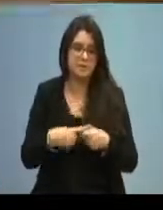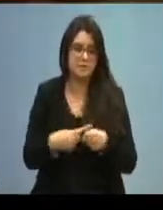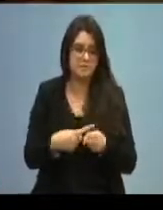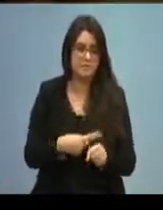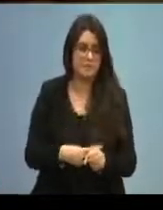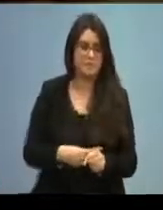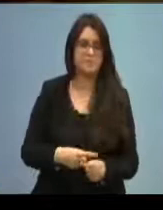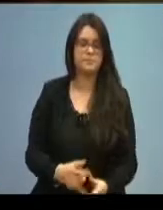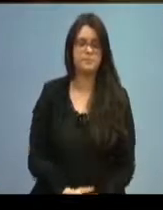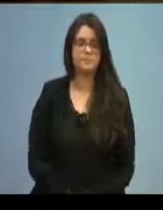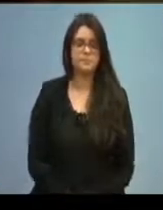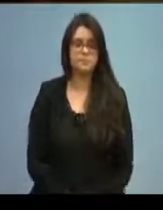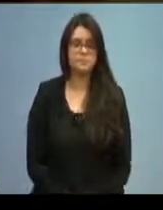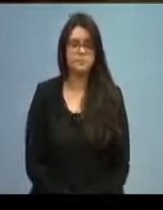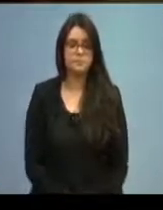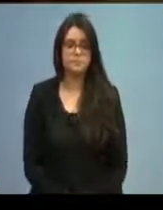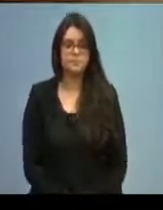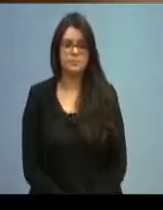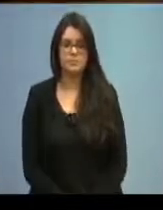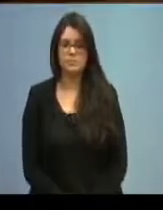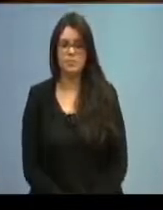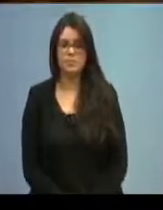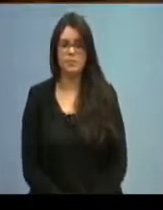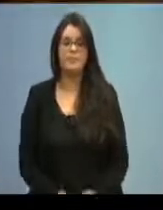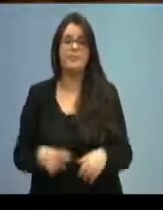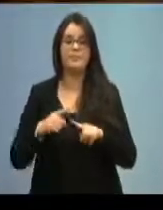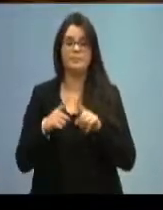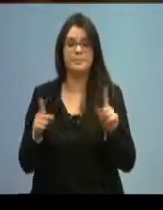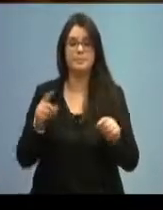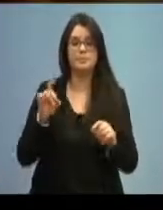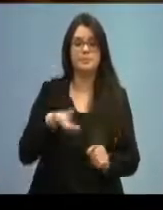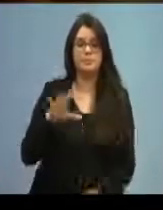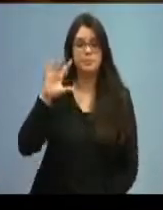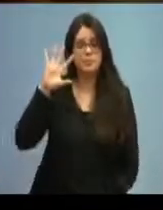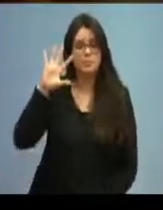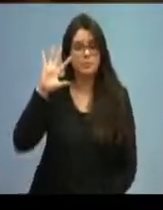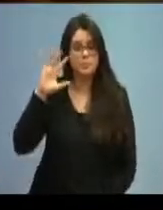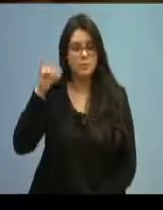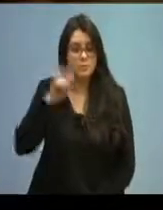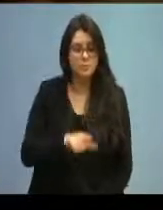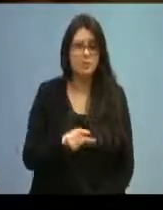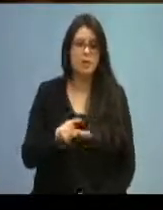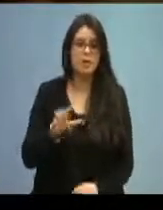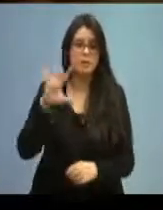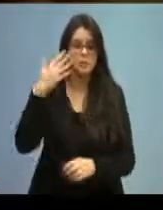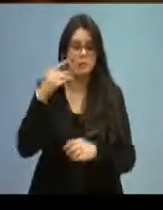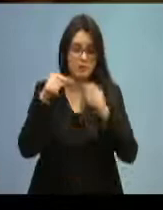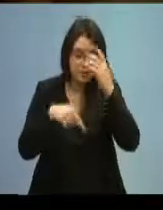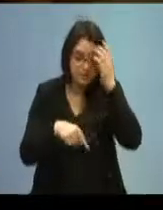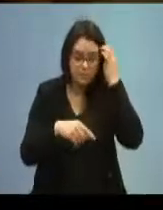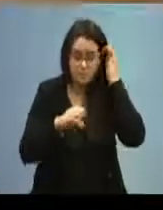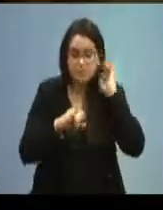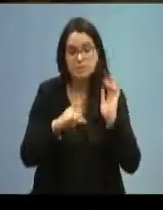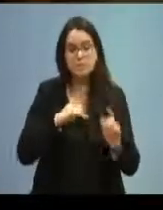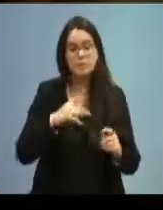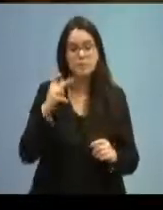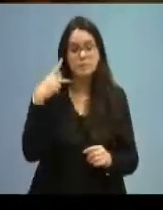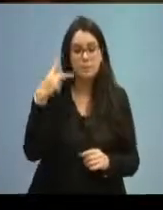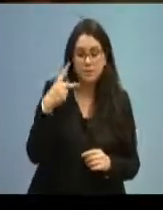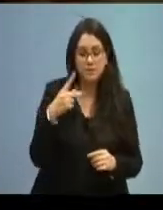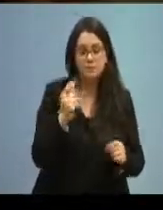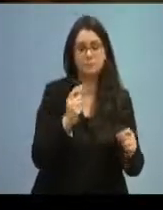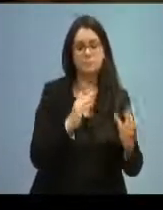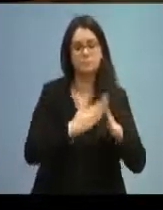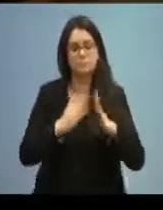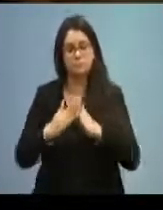se consegue dialogar com isso se tiver uma política de habitação social, e que não é difícil de fazer, e